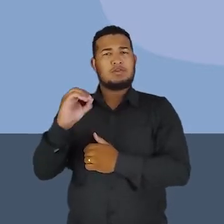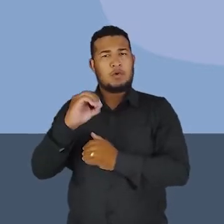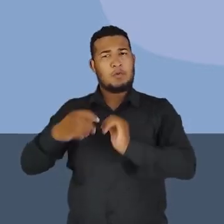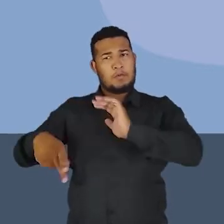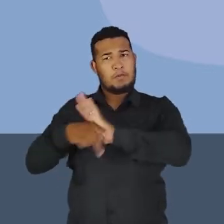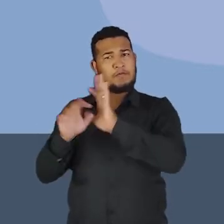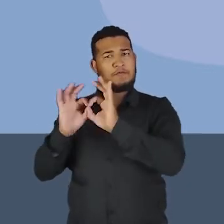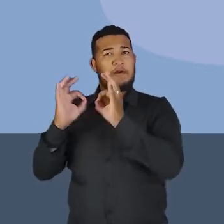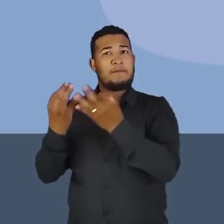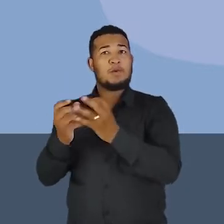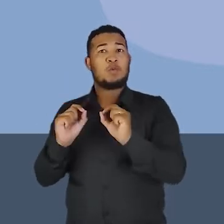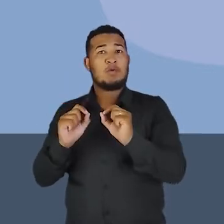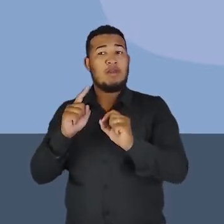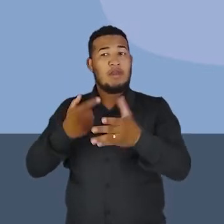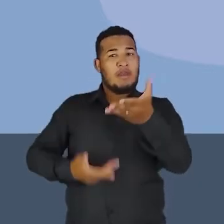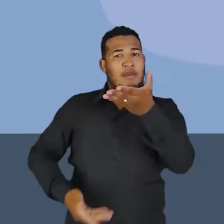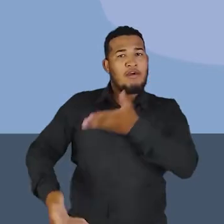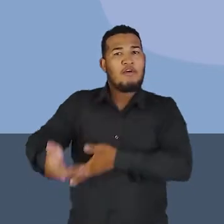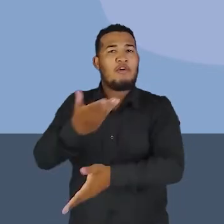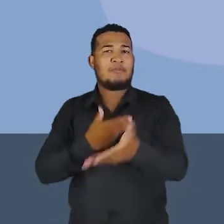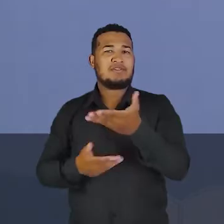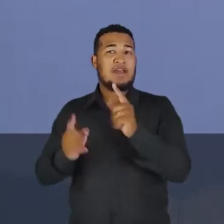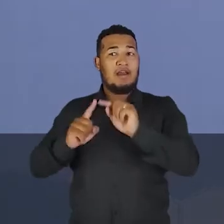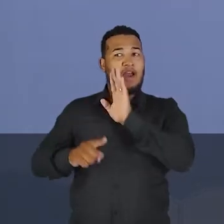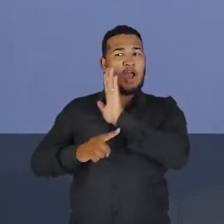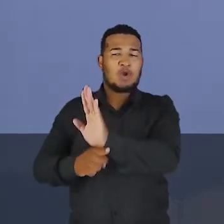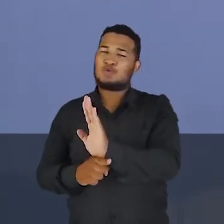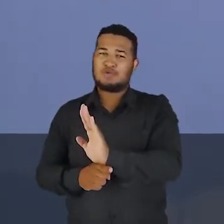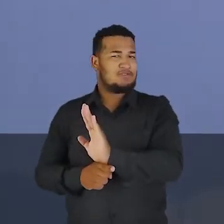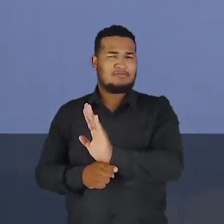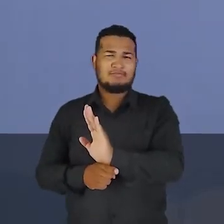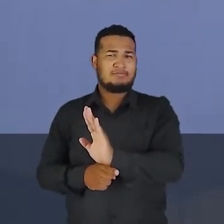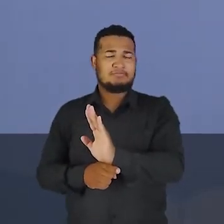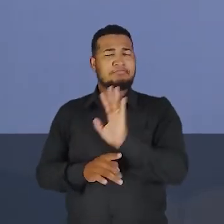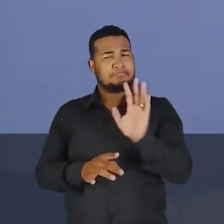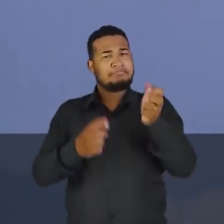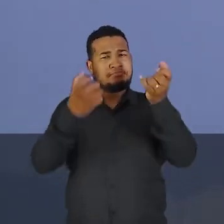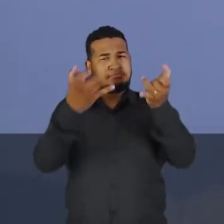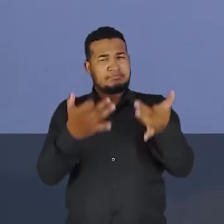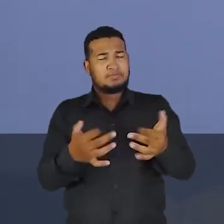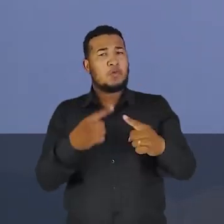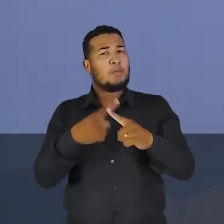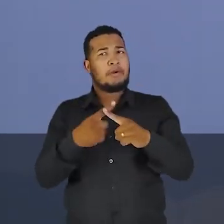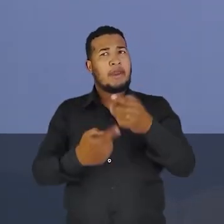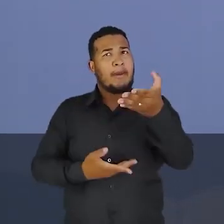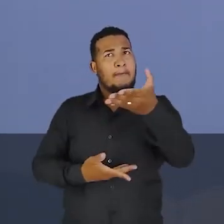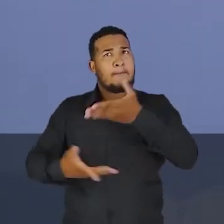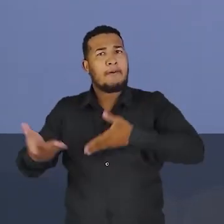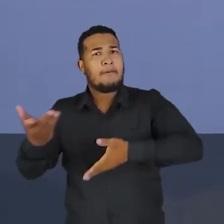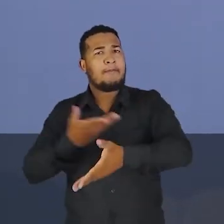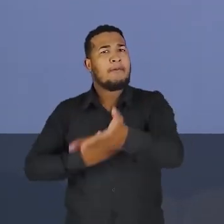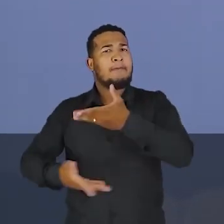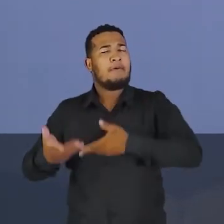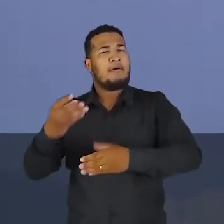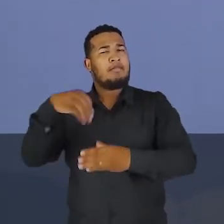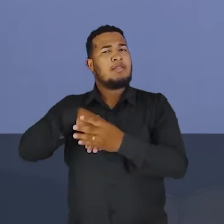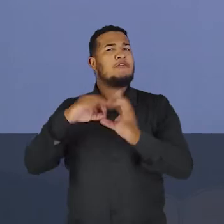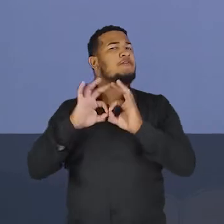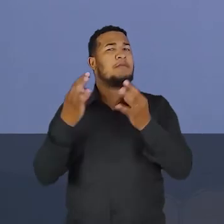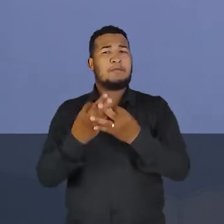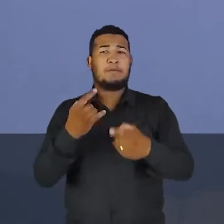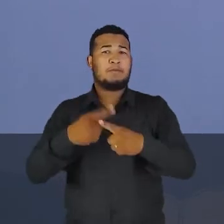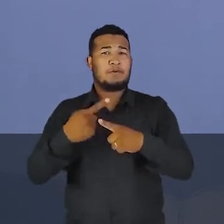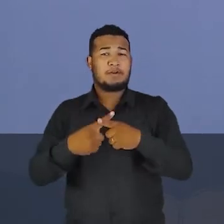e não ajudar. Quero falar um pouquinho com vocês sobre esse item. Por que é necessário compartilhar dentro da família?